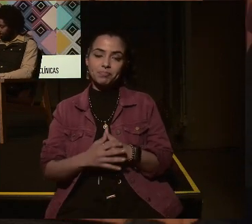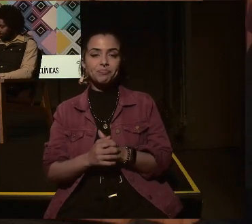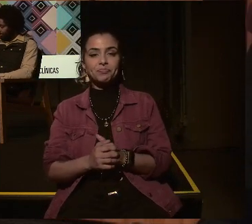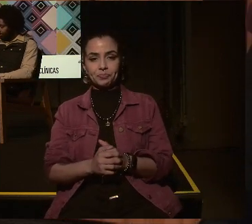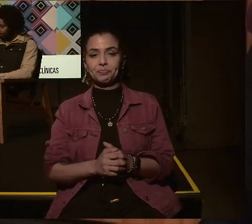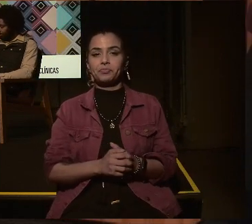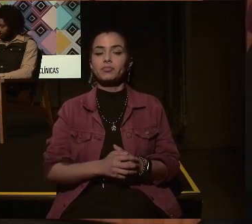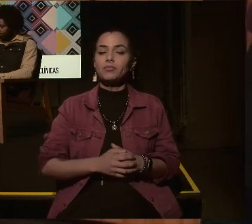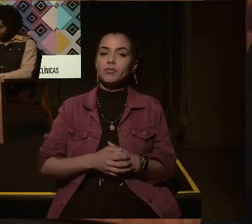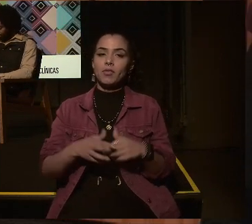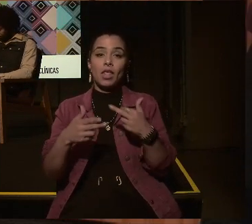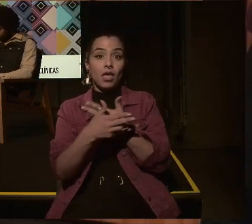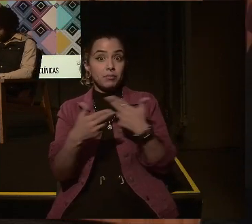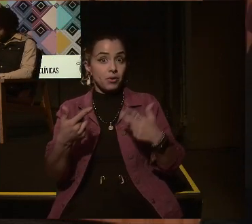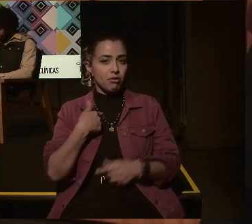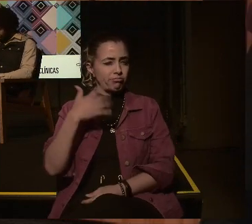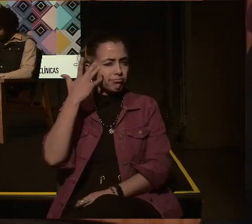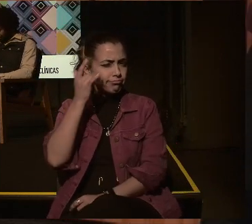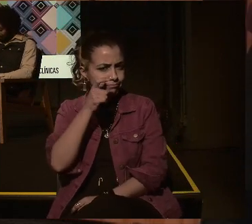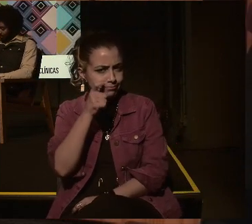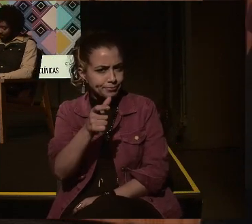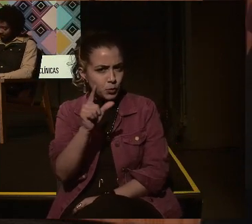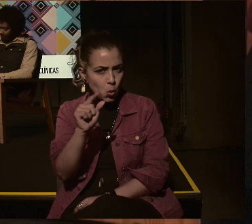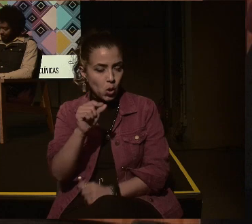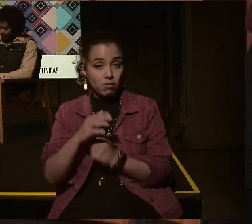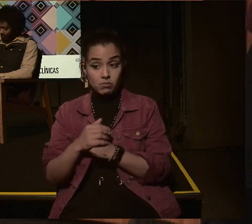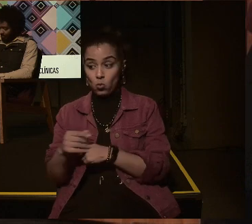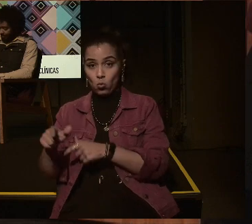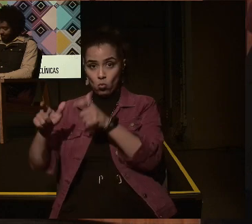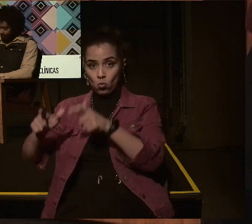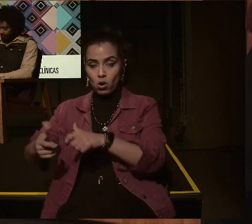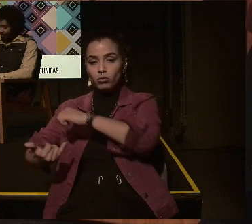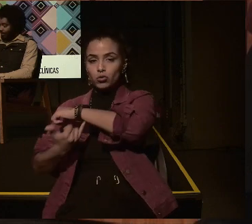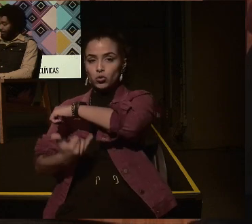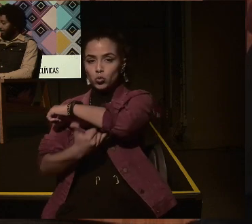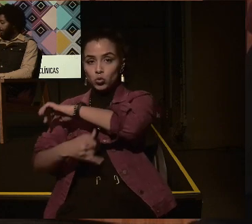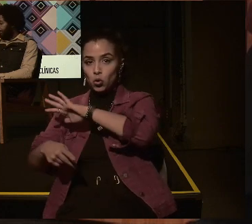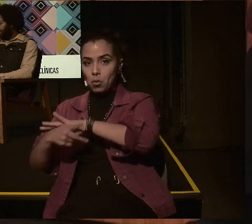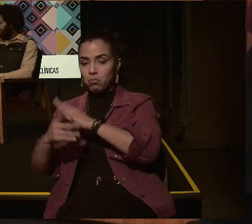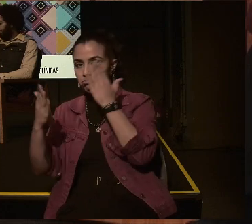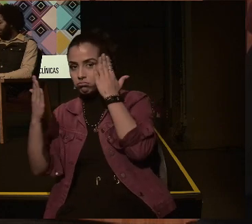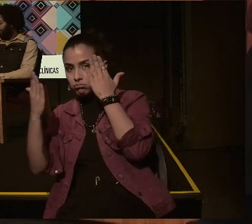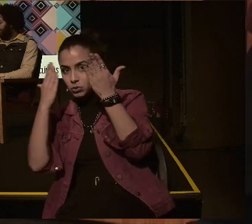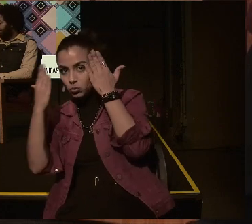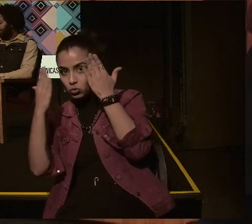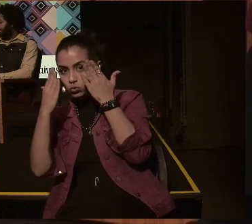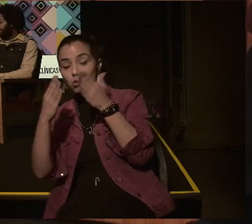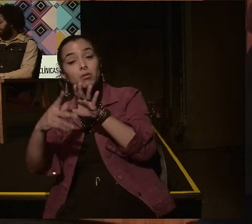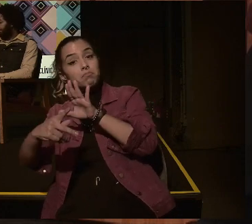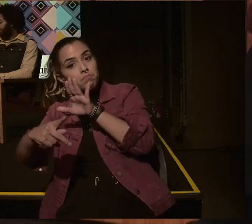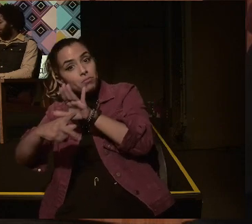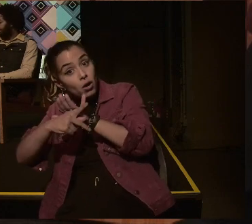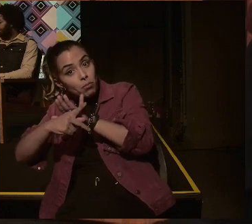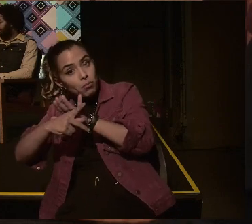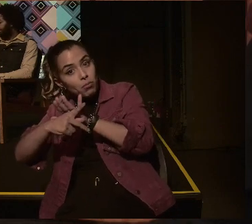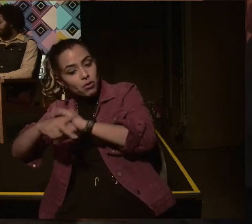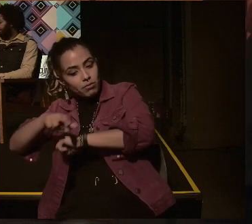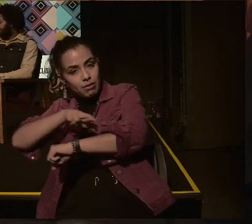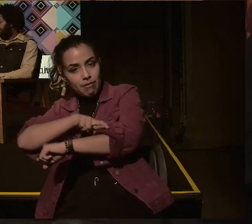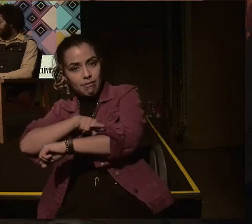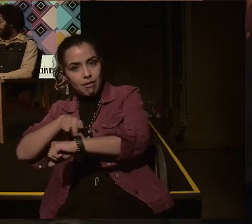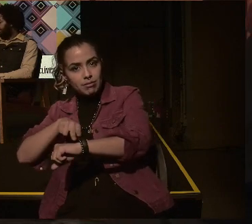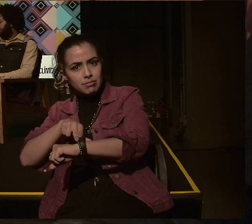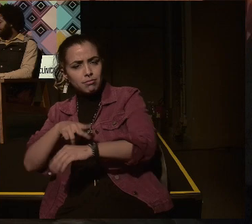muito interessante. Mas é um horror isso ter que existir. Não pelo curso em si. Mas só tem que existir